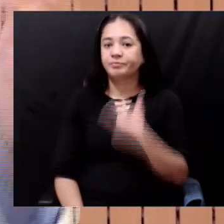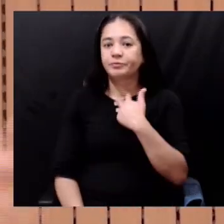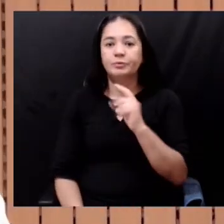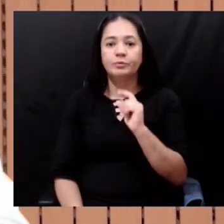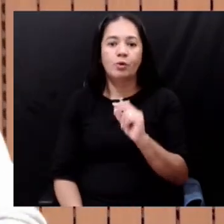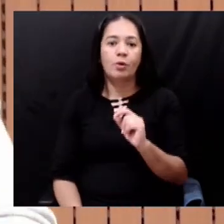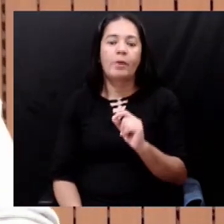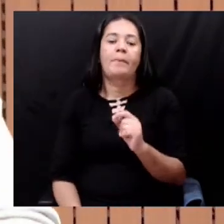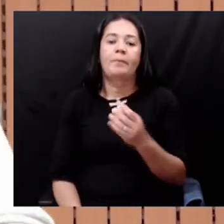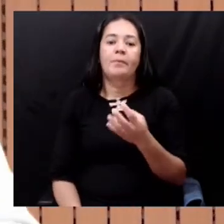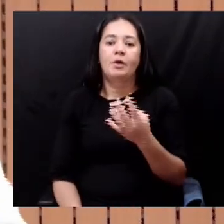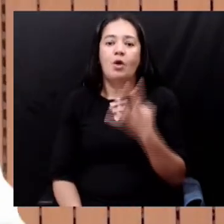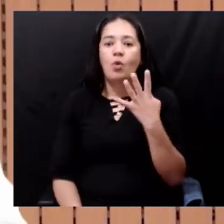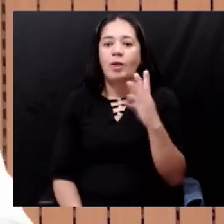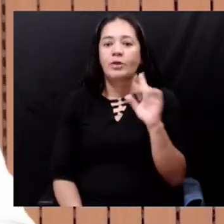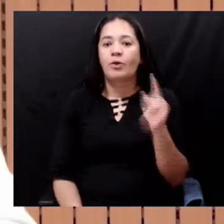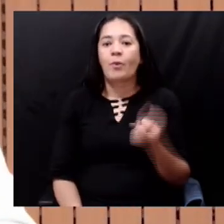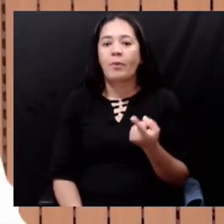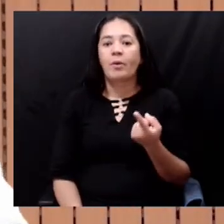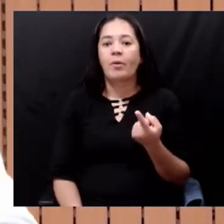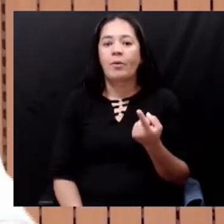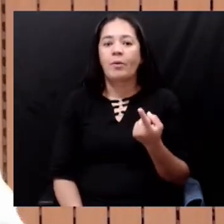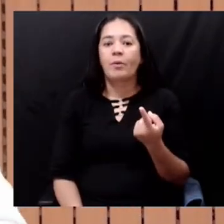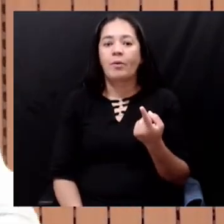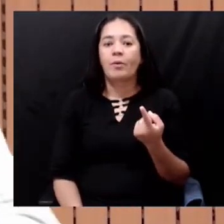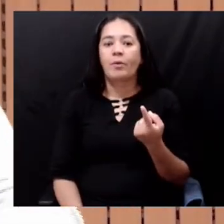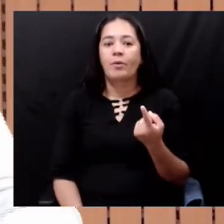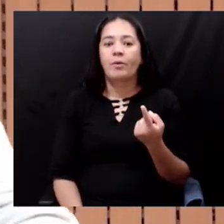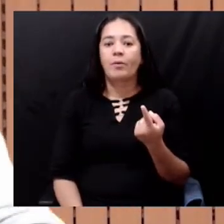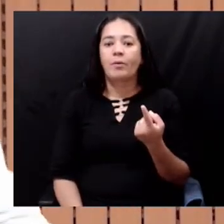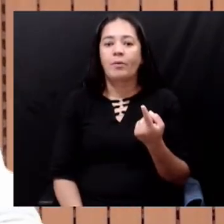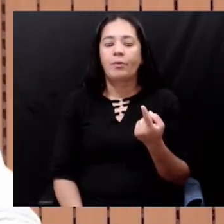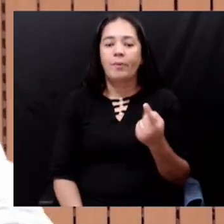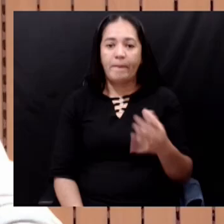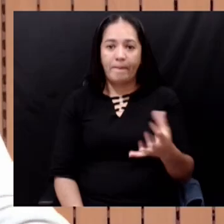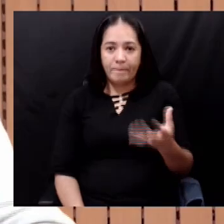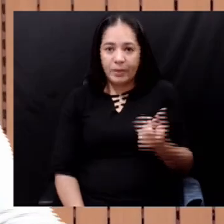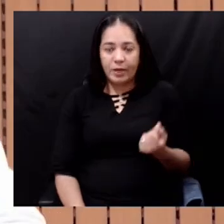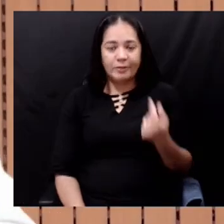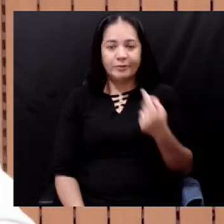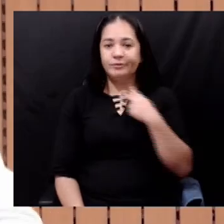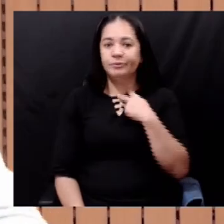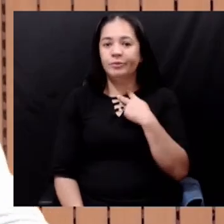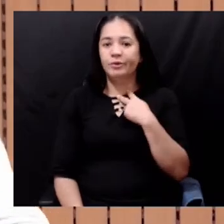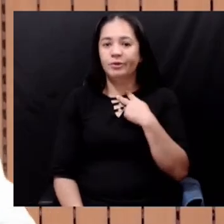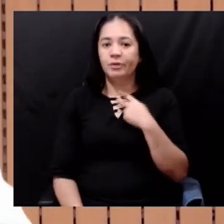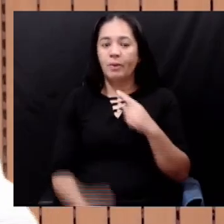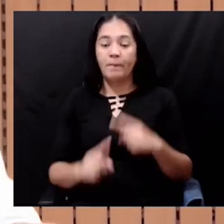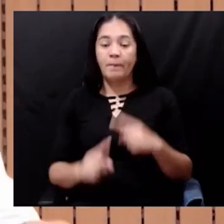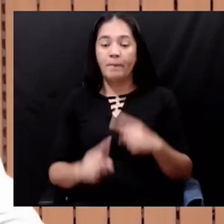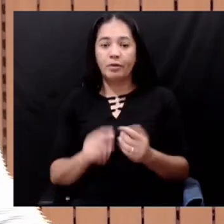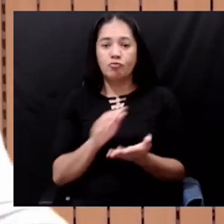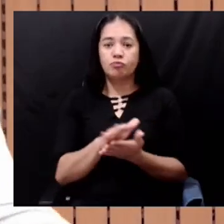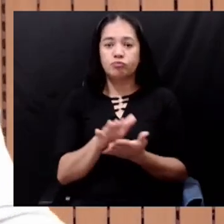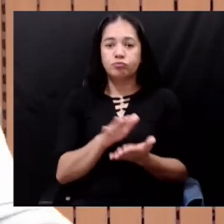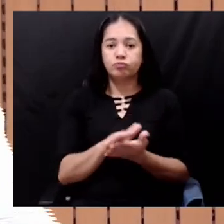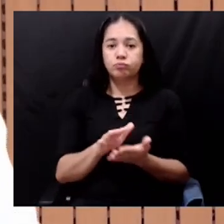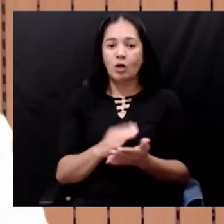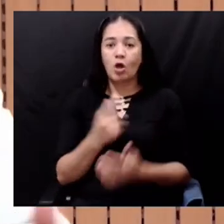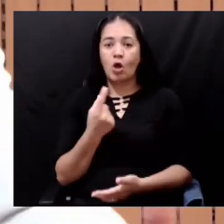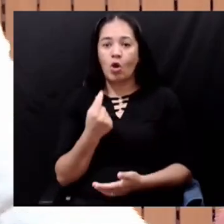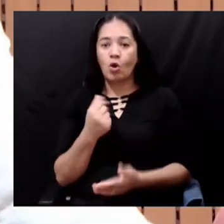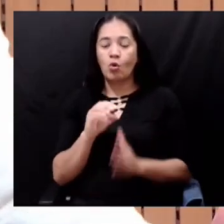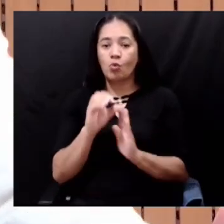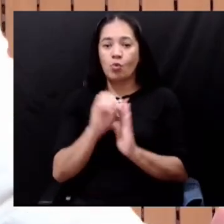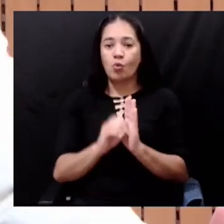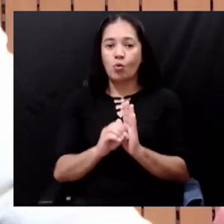4 mil e colocar na função dele, porque, embora quem fará a distribuição do orçamento será o próprio cursinho, o cursinho